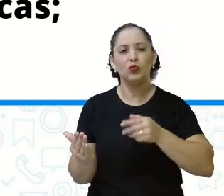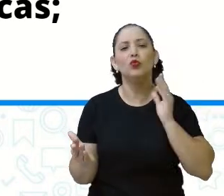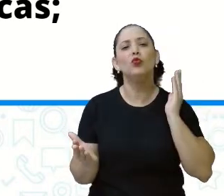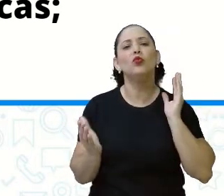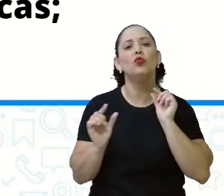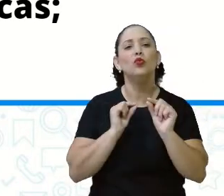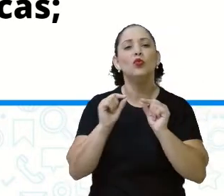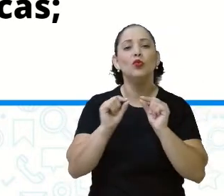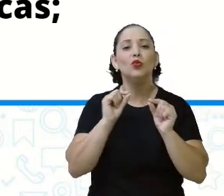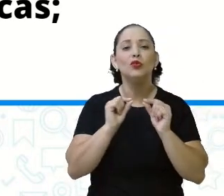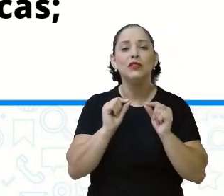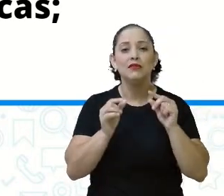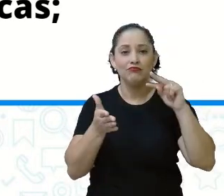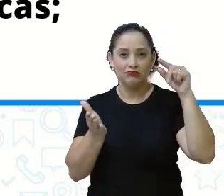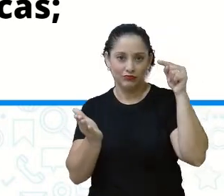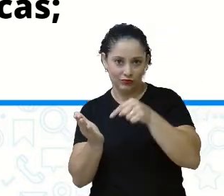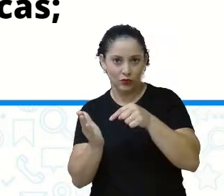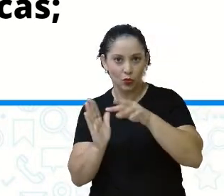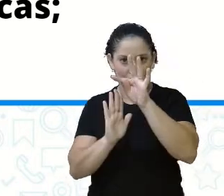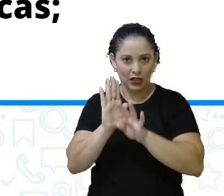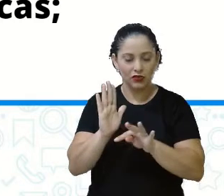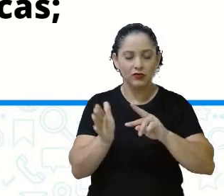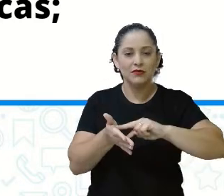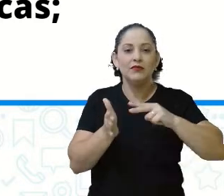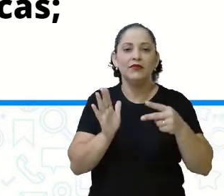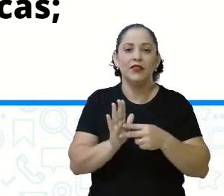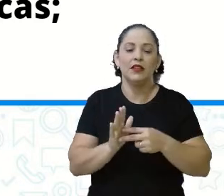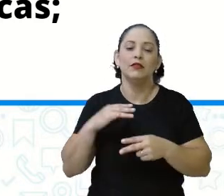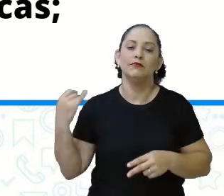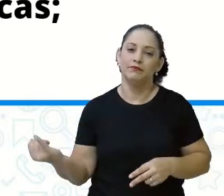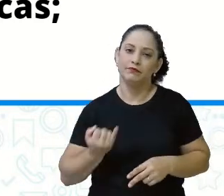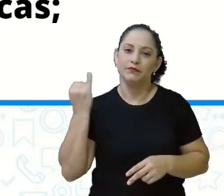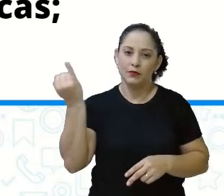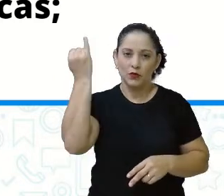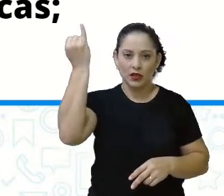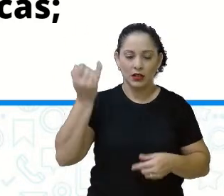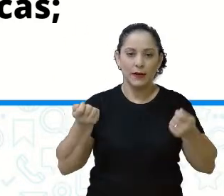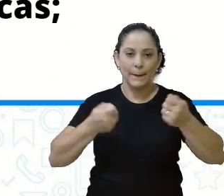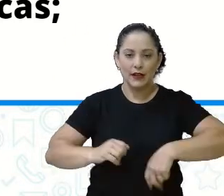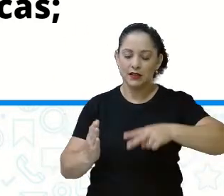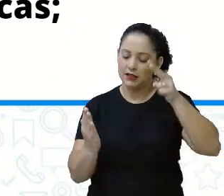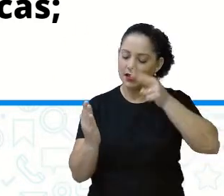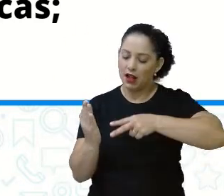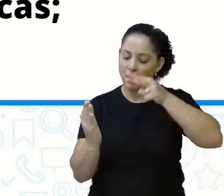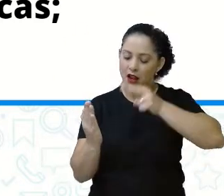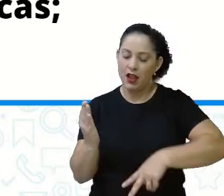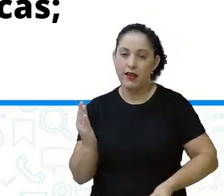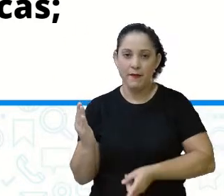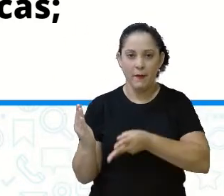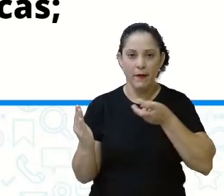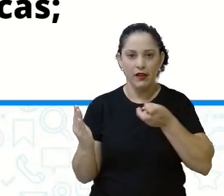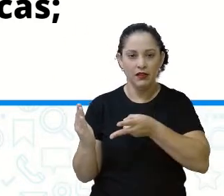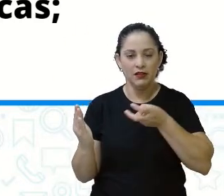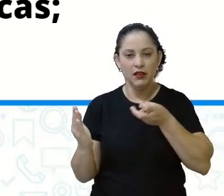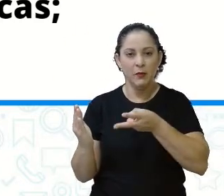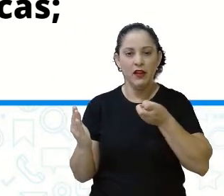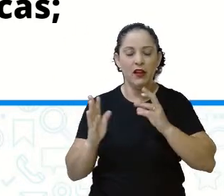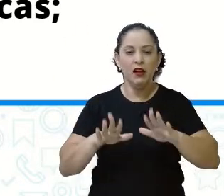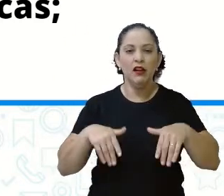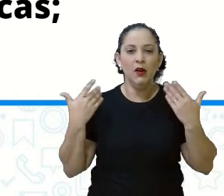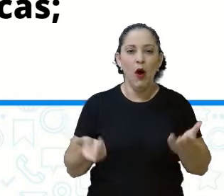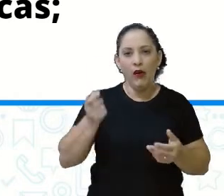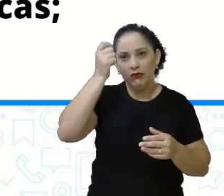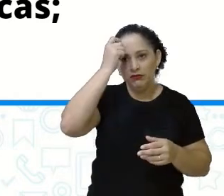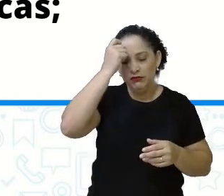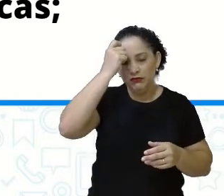falando. Isso é muito importante. Você precisa ler e você precisa identificar qual é a